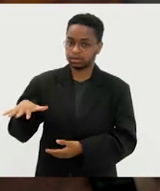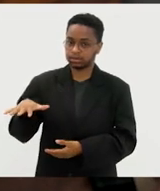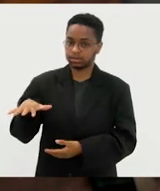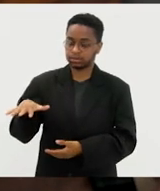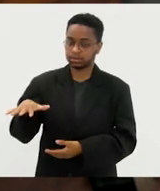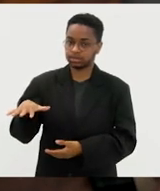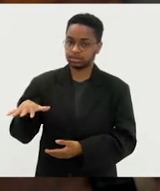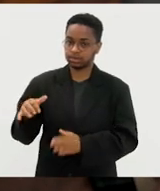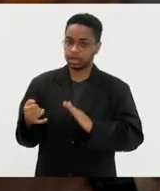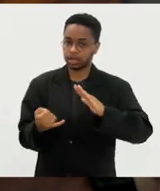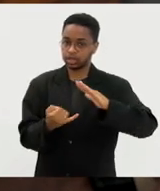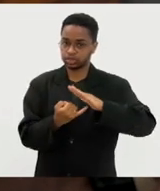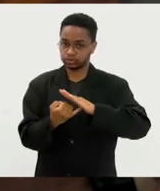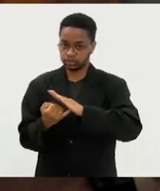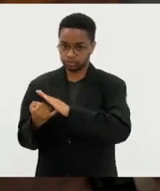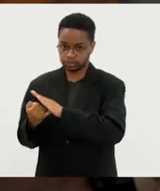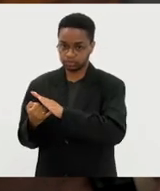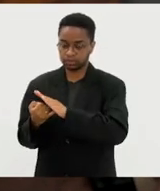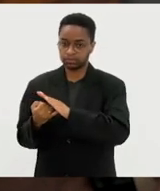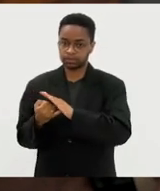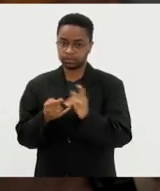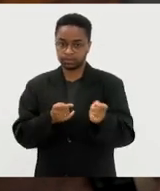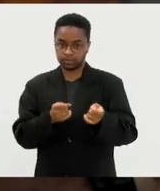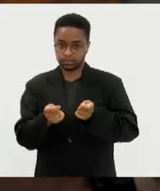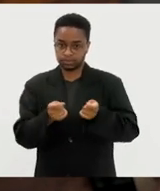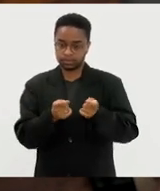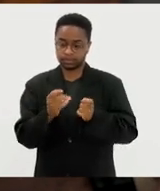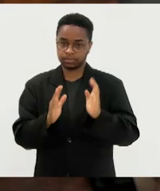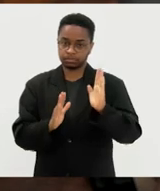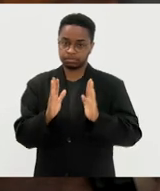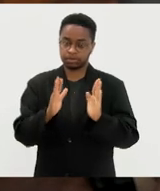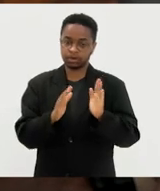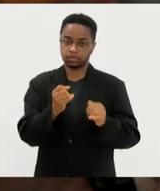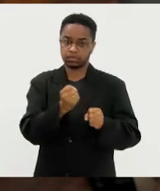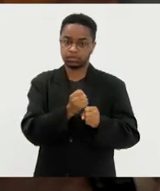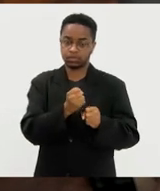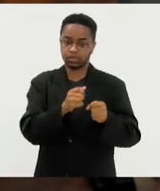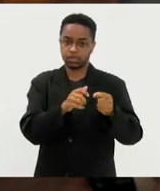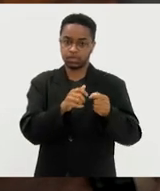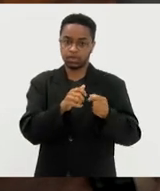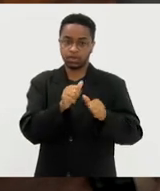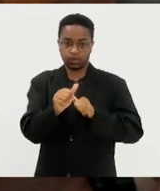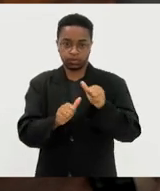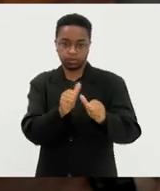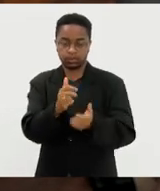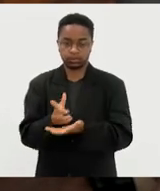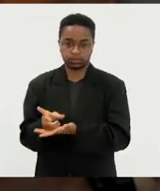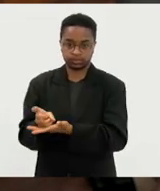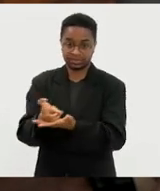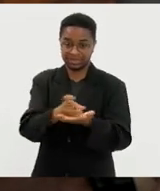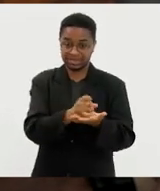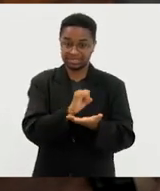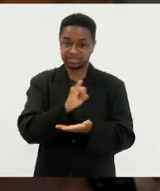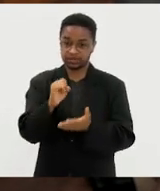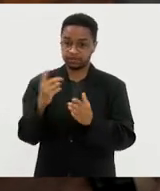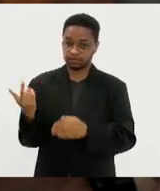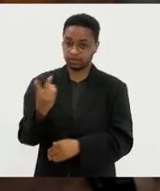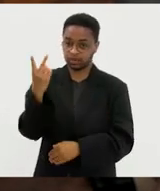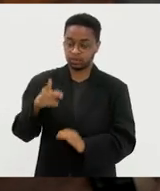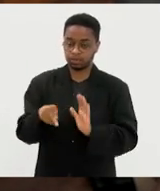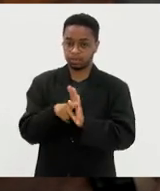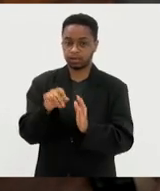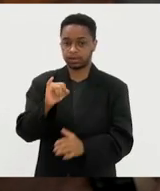na instituição que vai gerir isso na reforma tributária, se o valor informado do ICMS